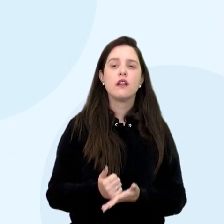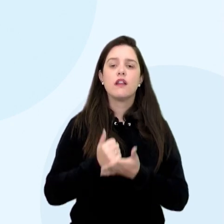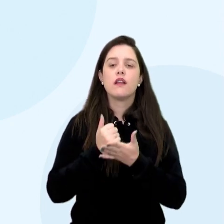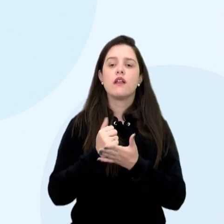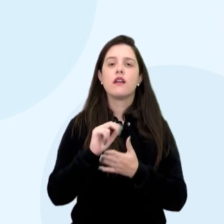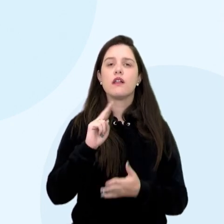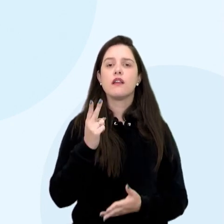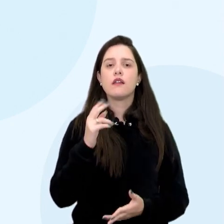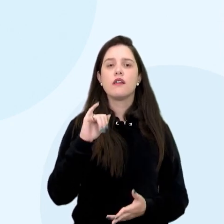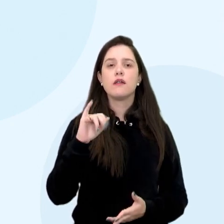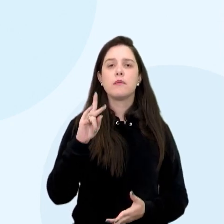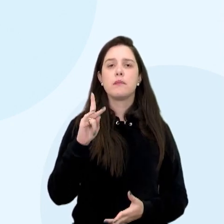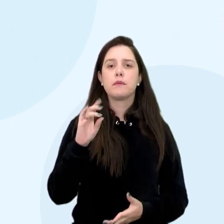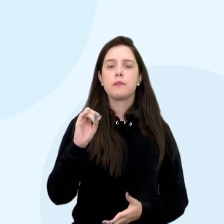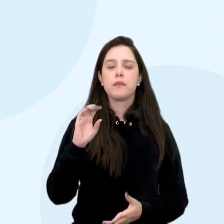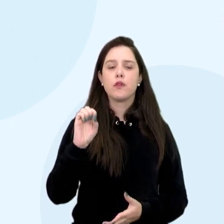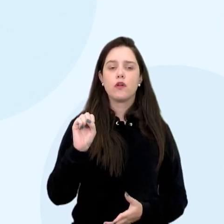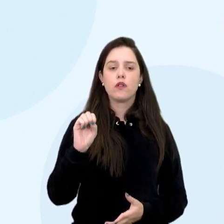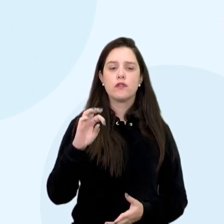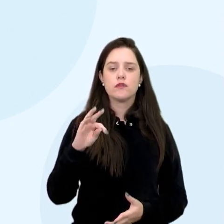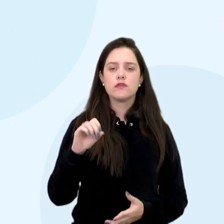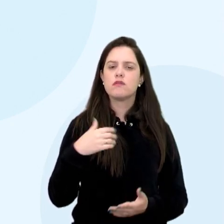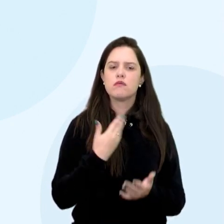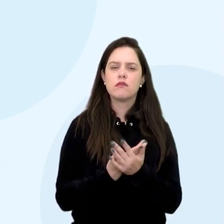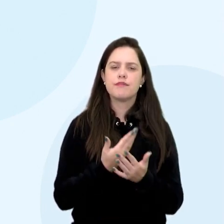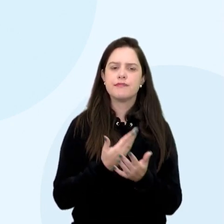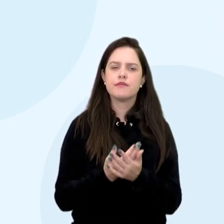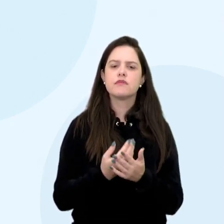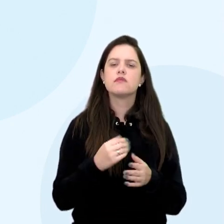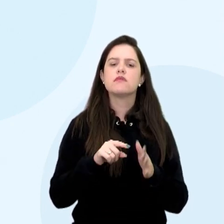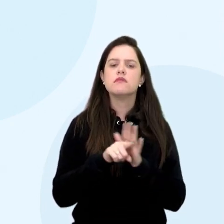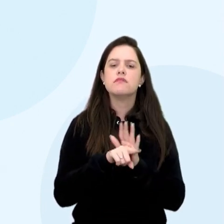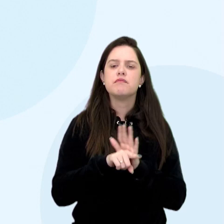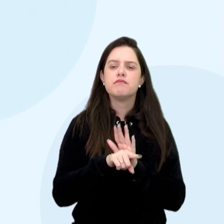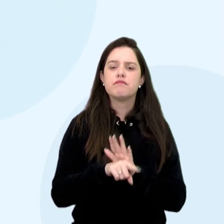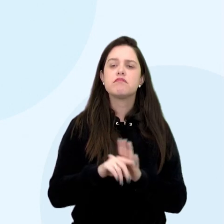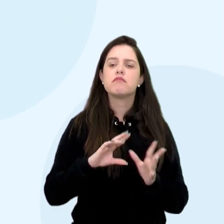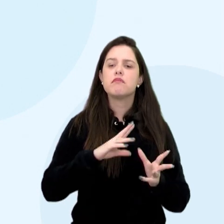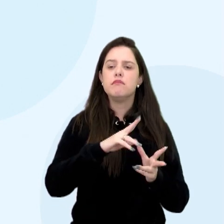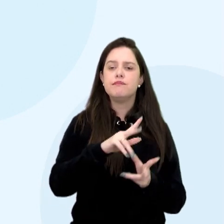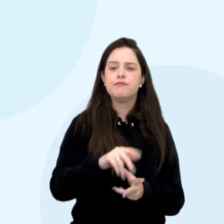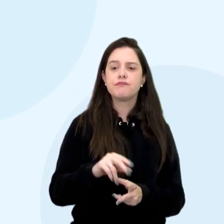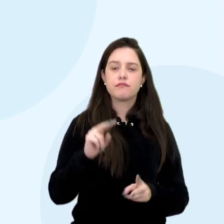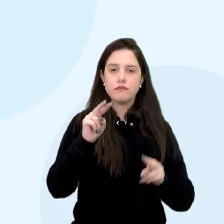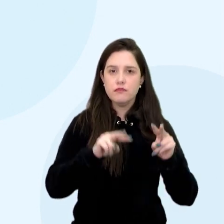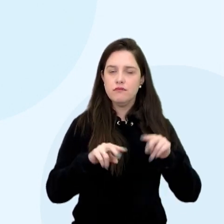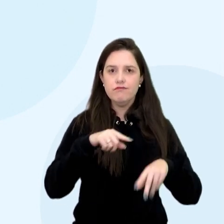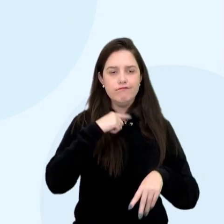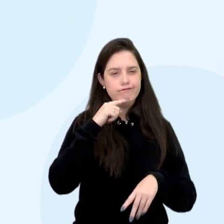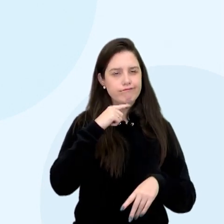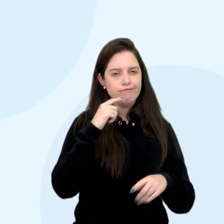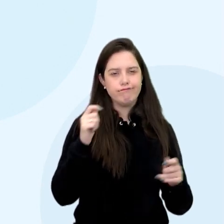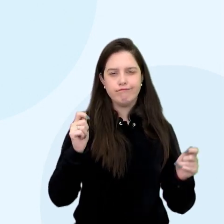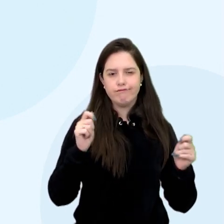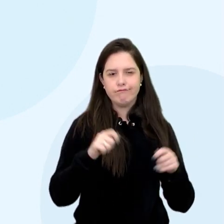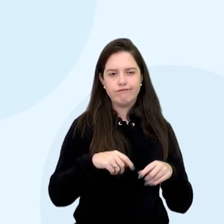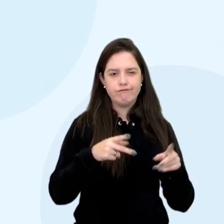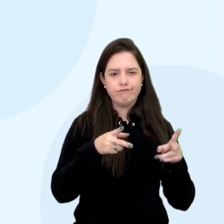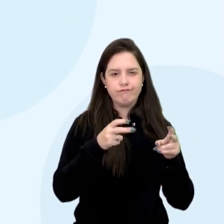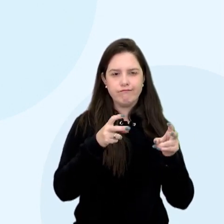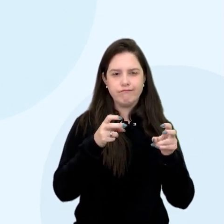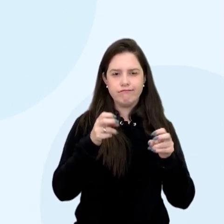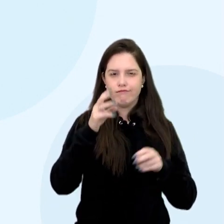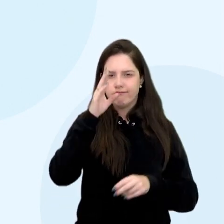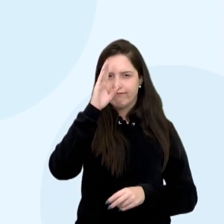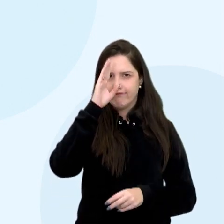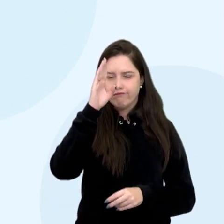de hipóteses, né? Como os cientistas estudam as estruturas internas do planeta, visto que não é possível